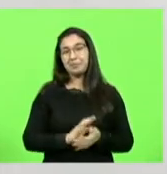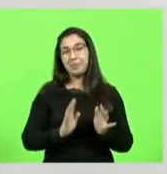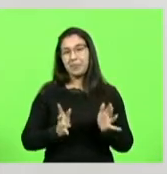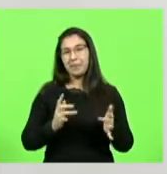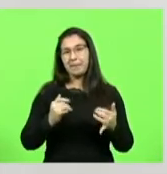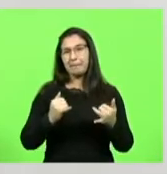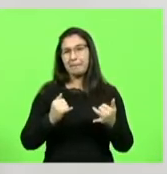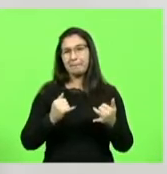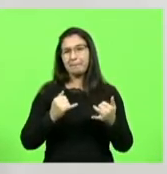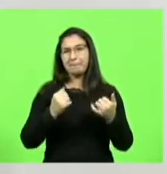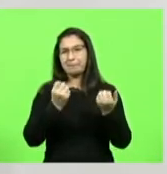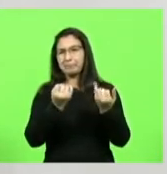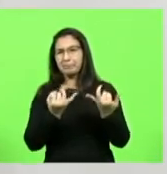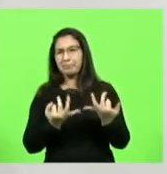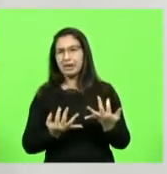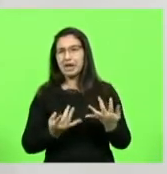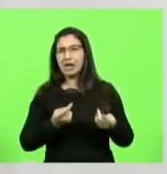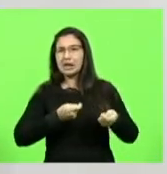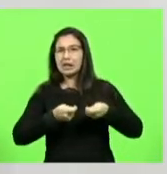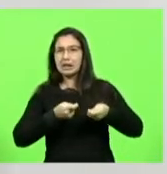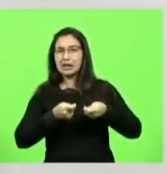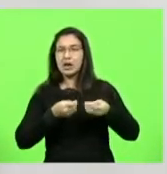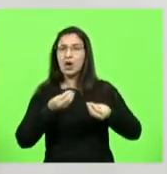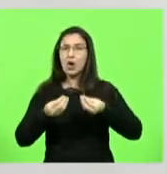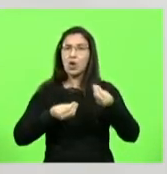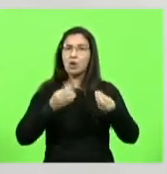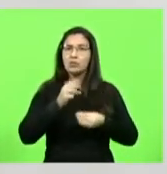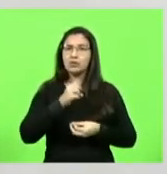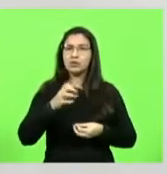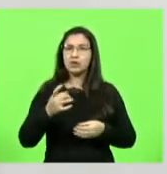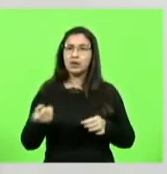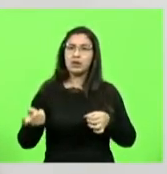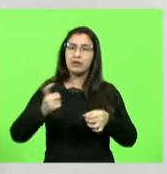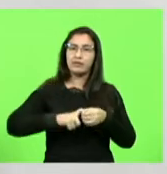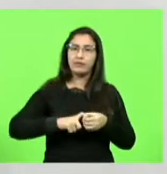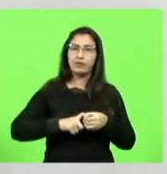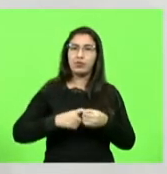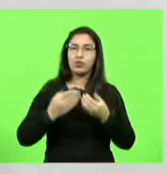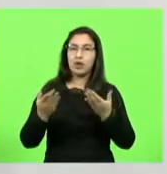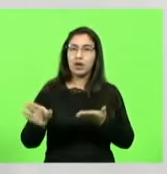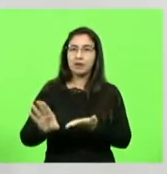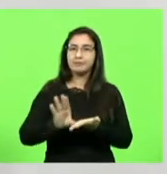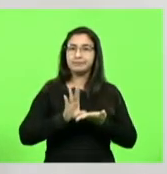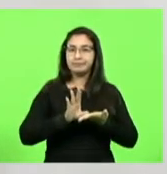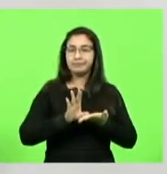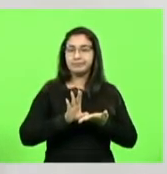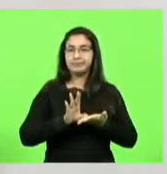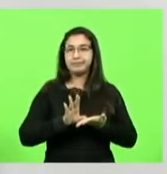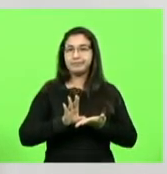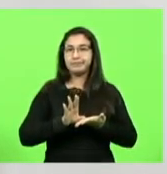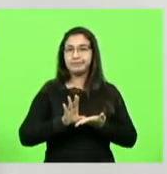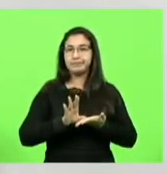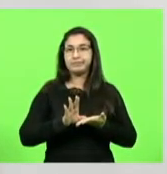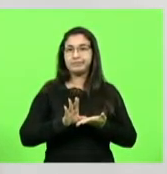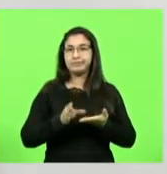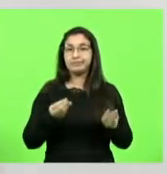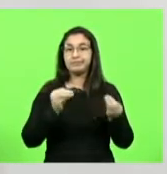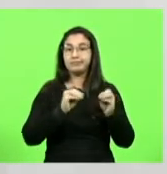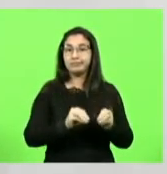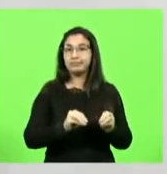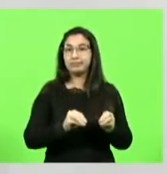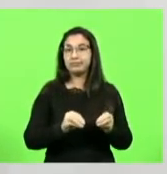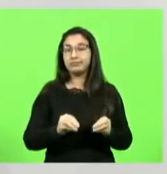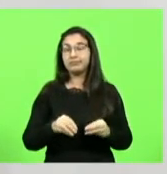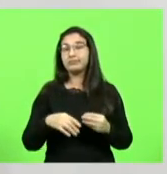a negociação, como que Santa Catarina vai receber de volta esse recurso que vai ser empregado. Ainda